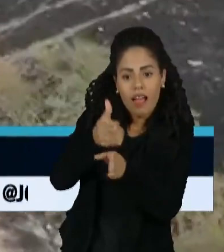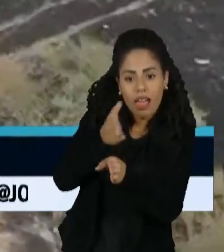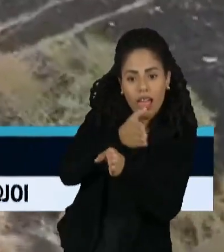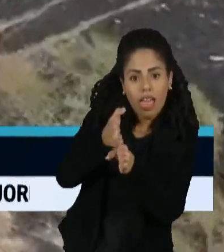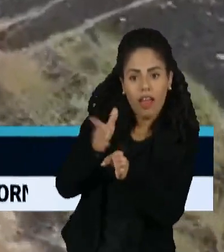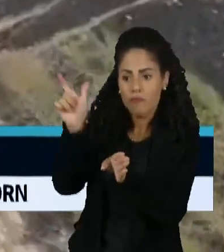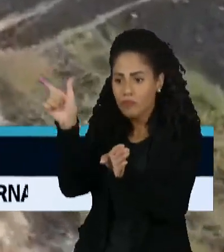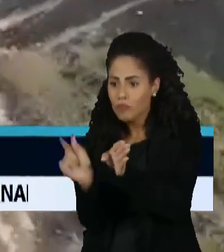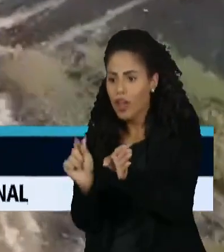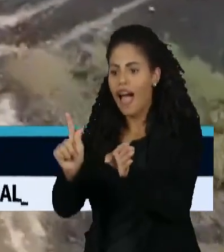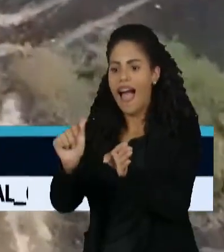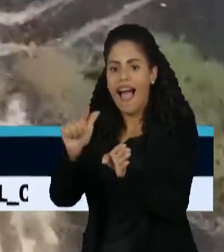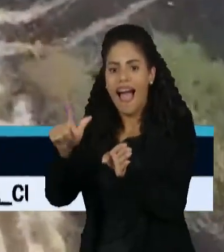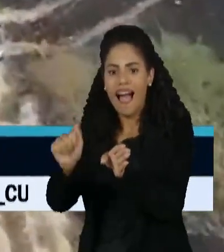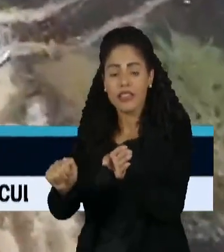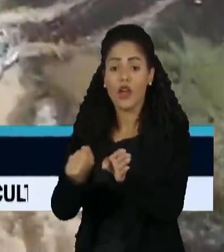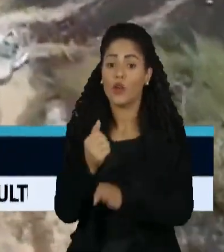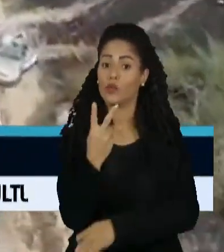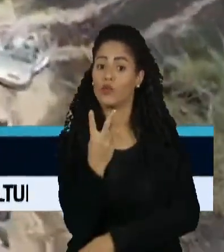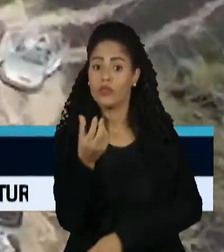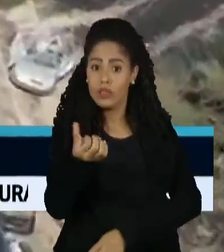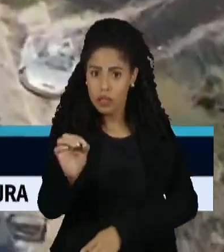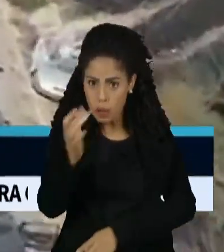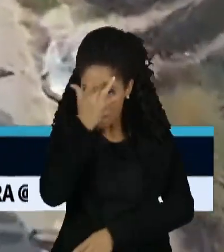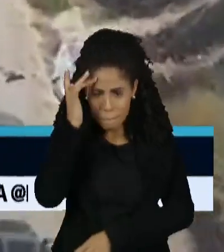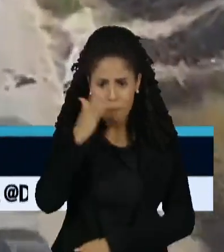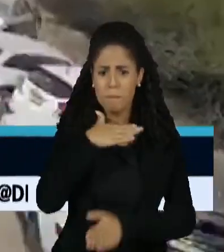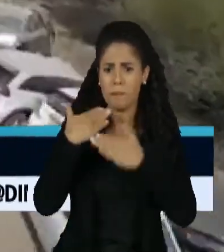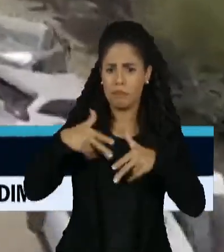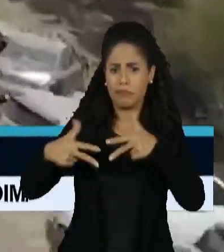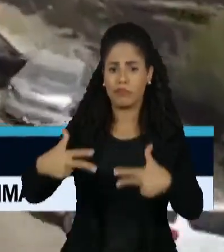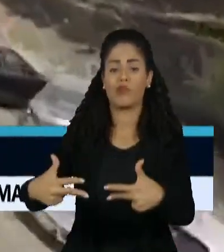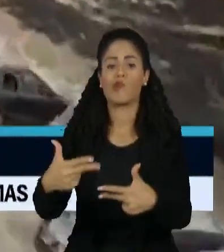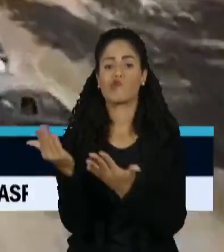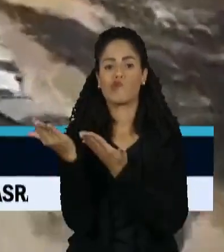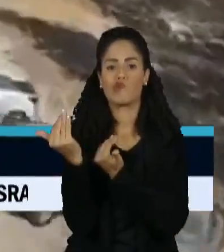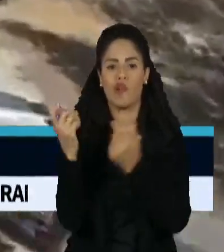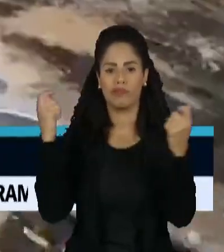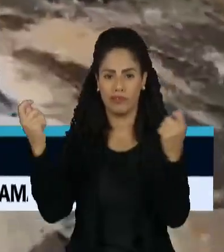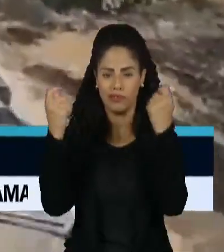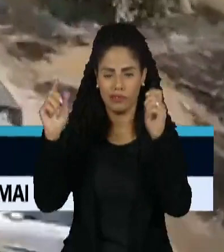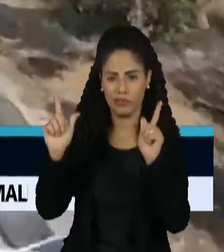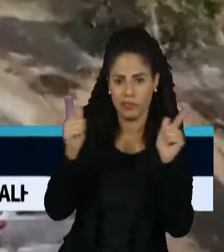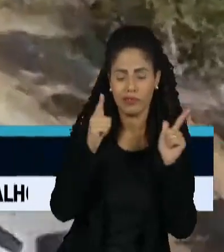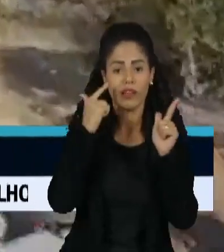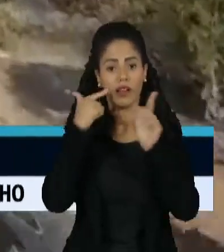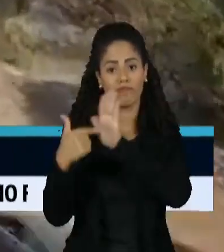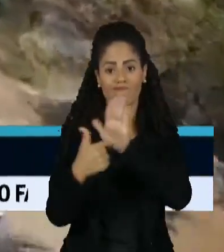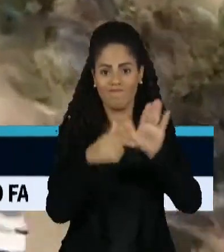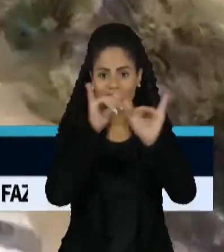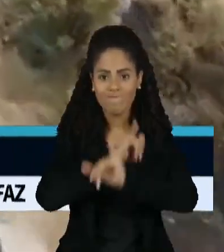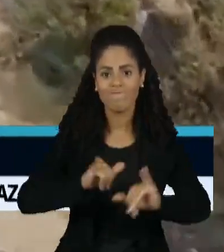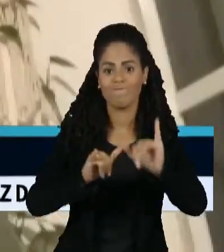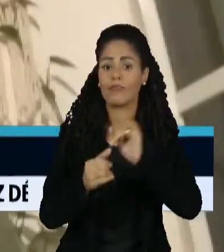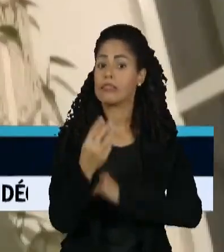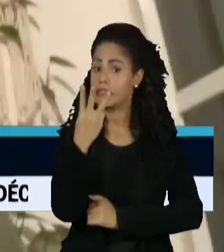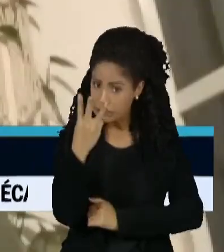de Gaza, onde 260 pessoas morreram, segundo autoridades israelenses.